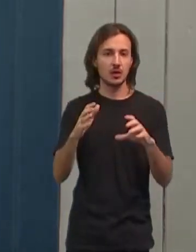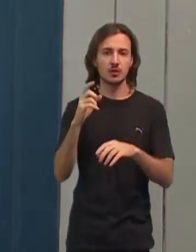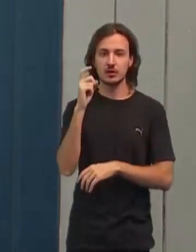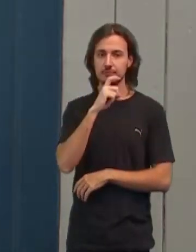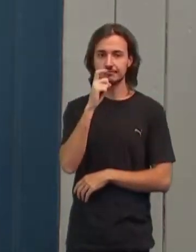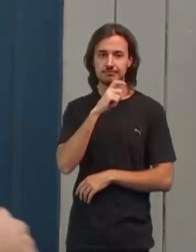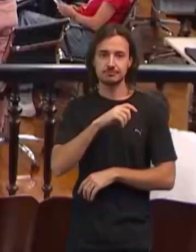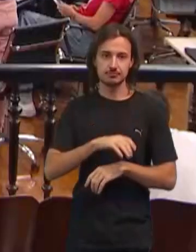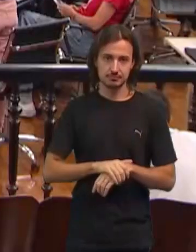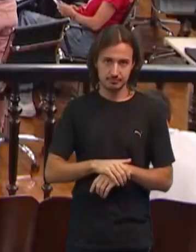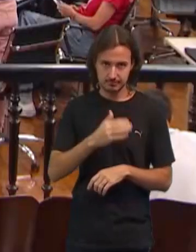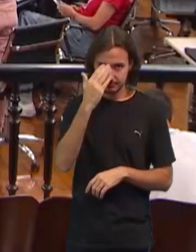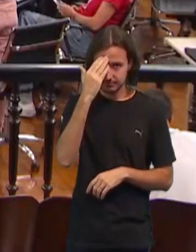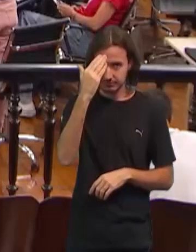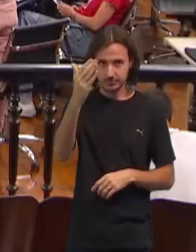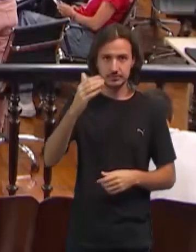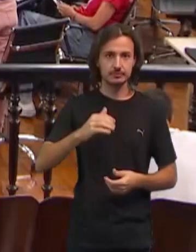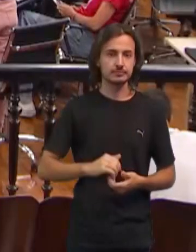Obrigado.